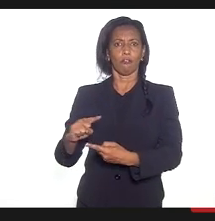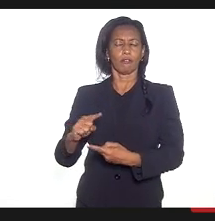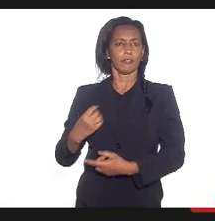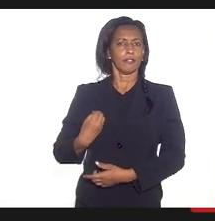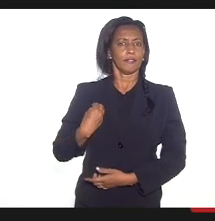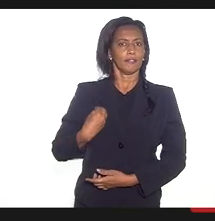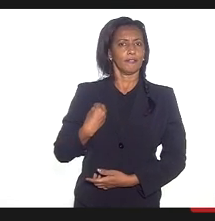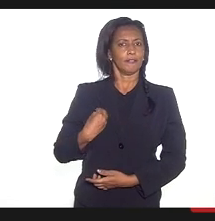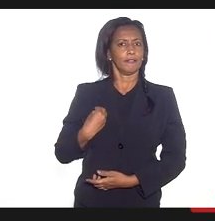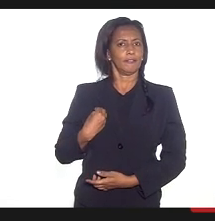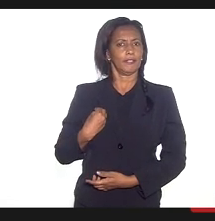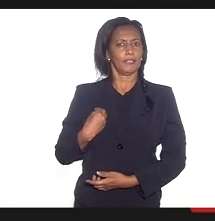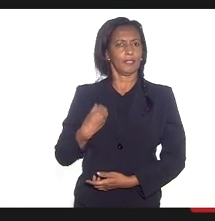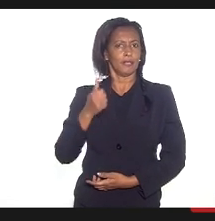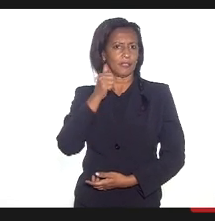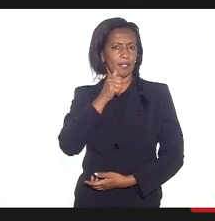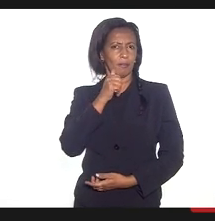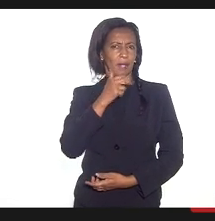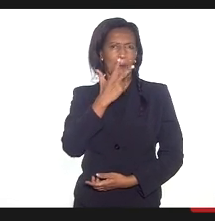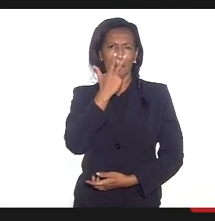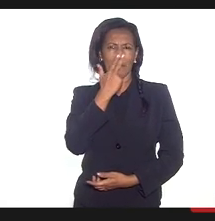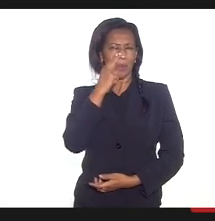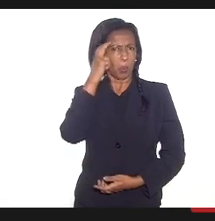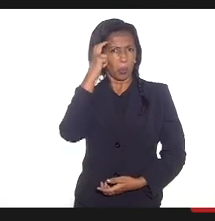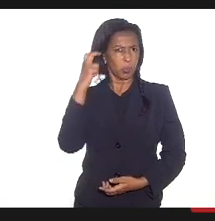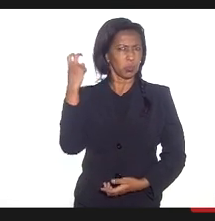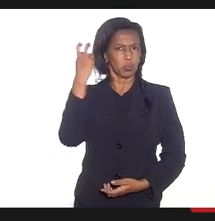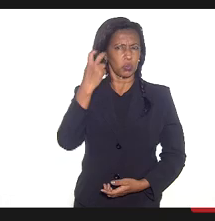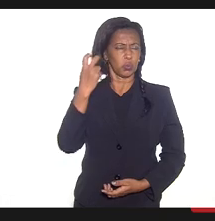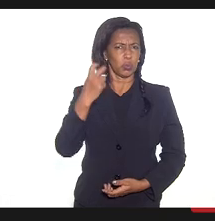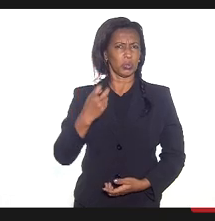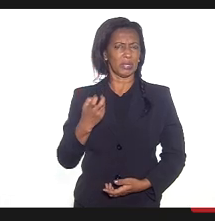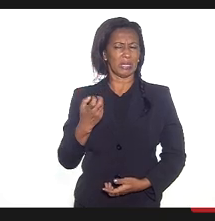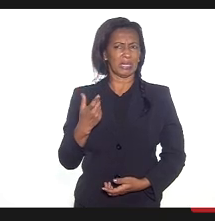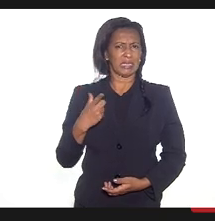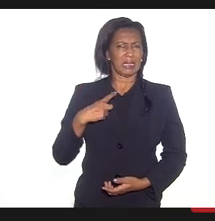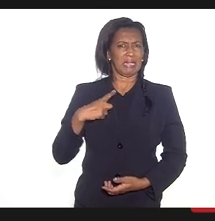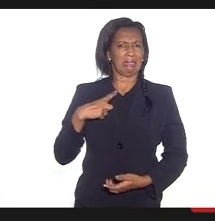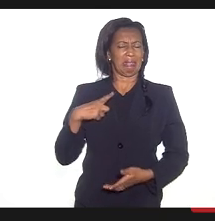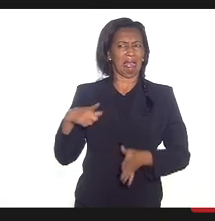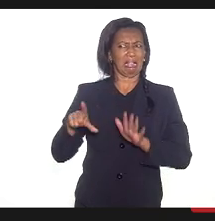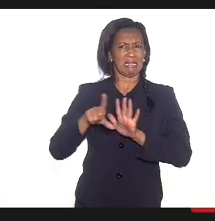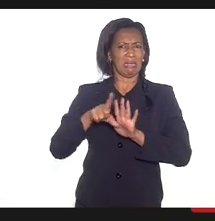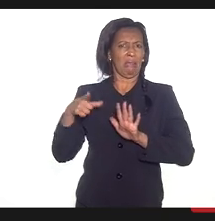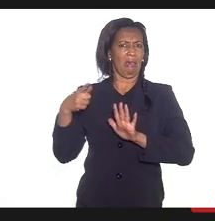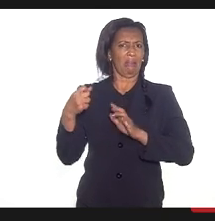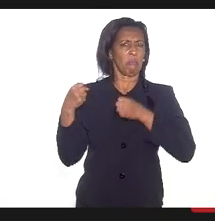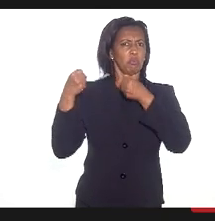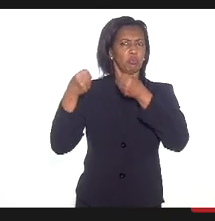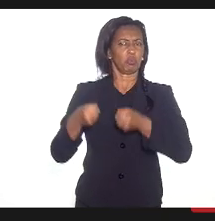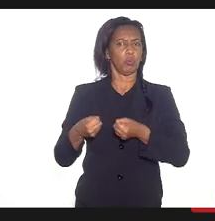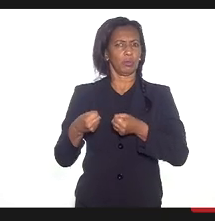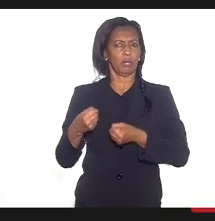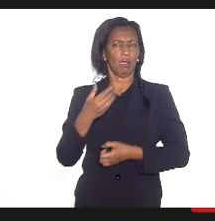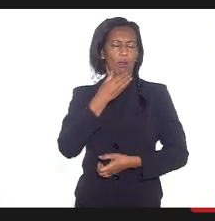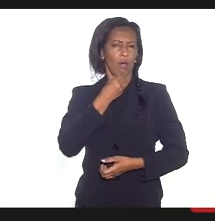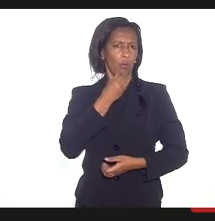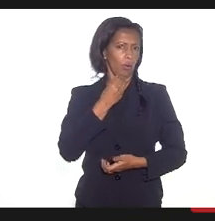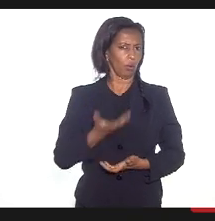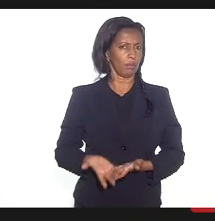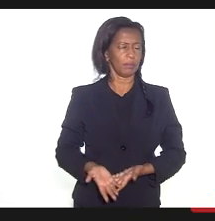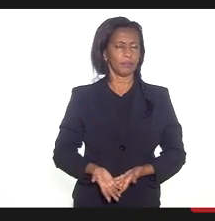mulheres. É uma cultura, né, que dá essa legitimidade aos homens. Então,